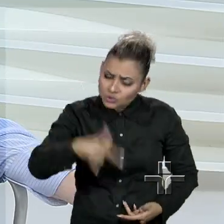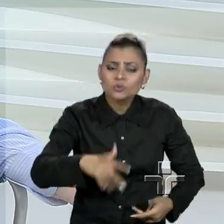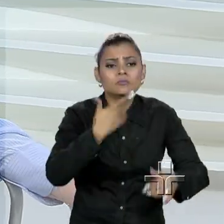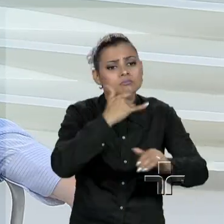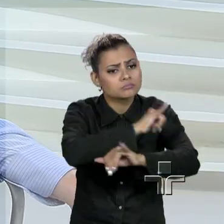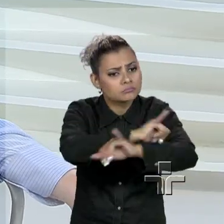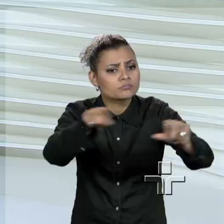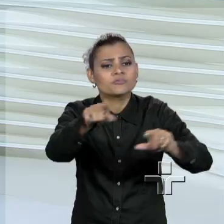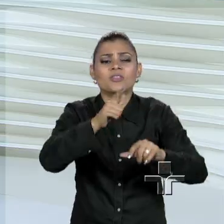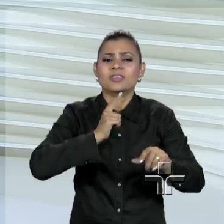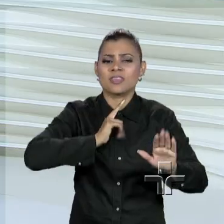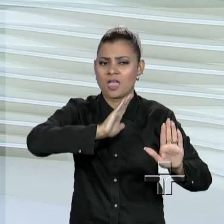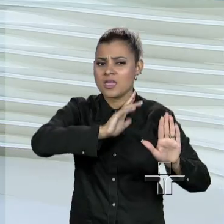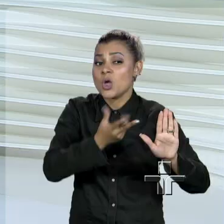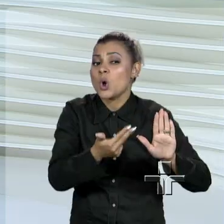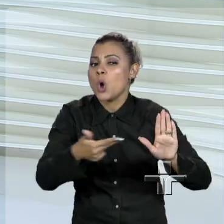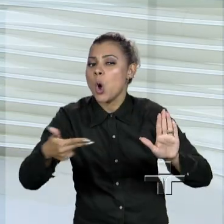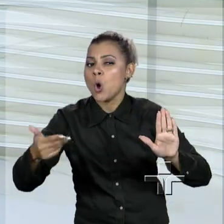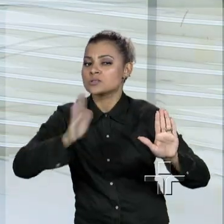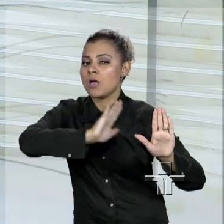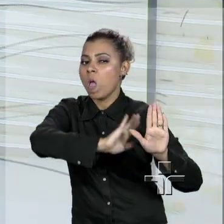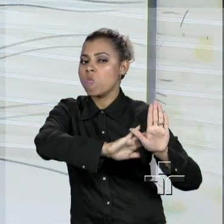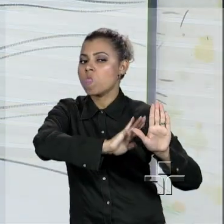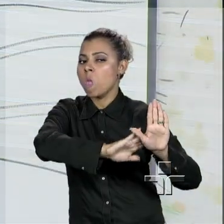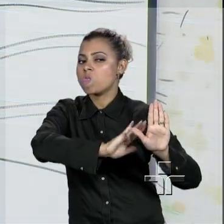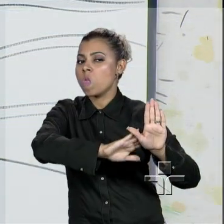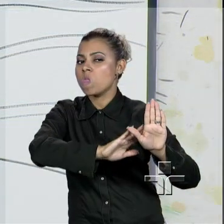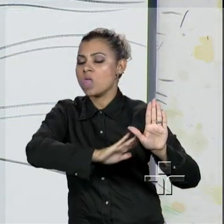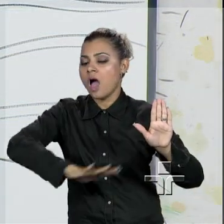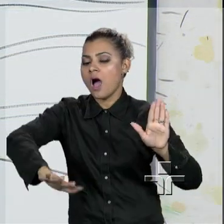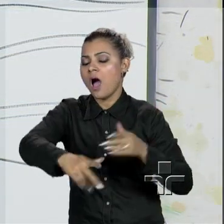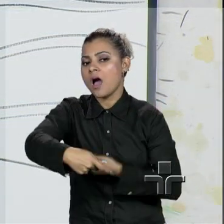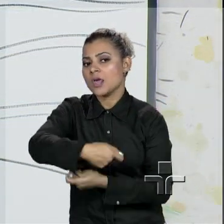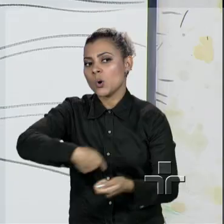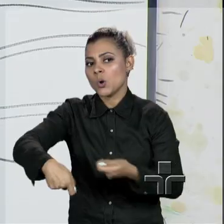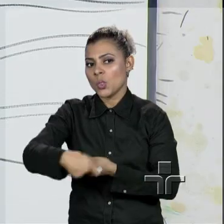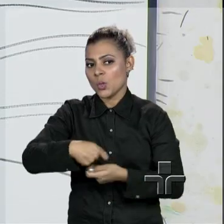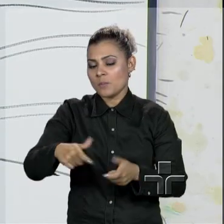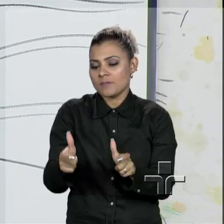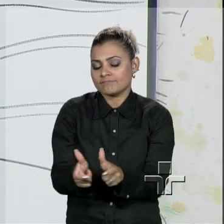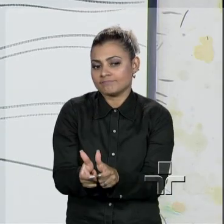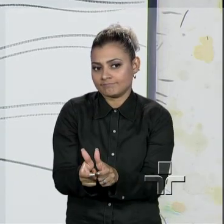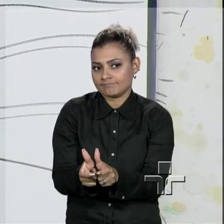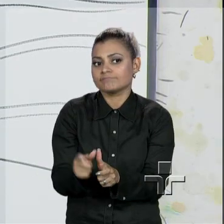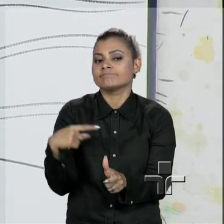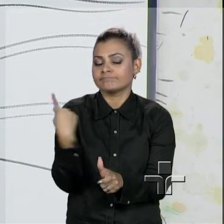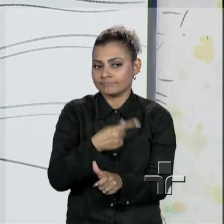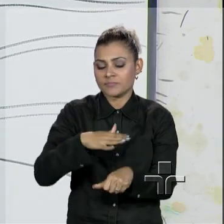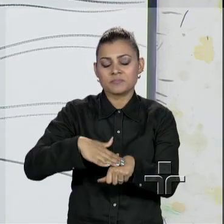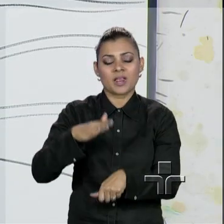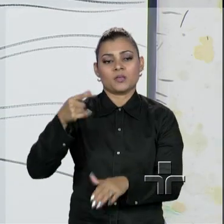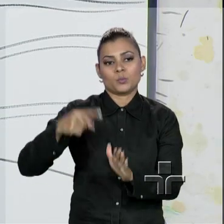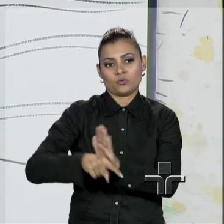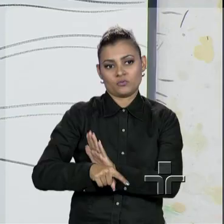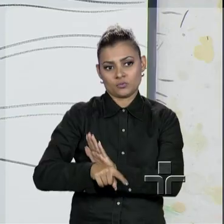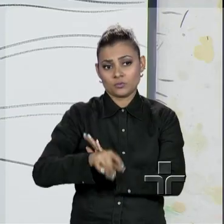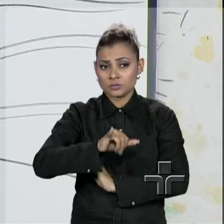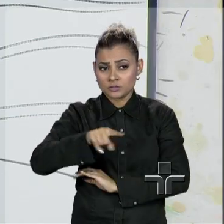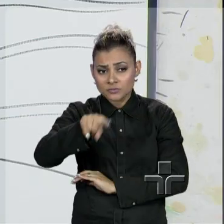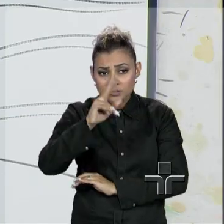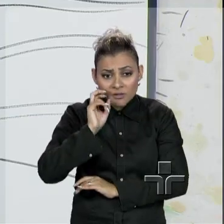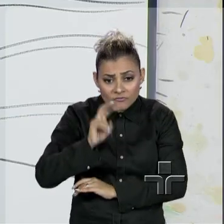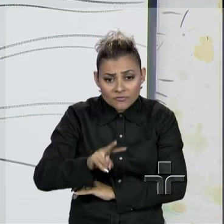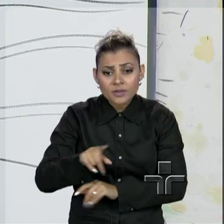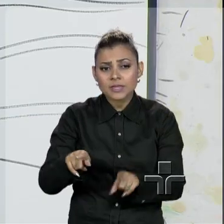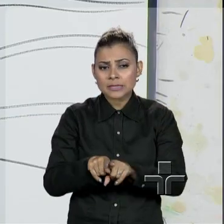mais coisa acontecendo no nível microeconômico do que nós estamos vivendo. Se você for ver o que o Costa está